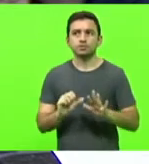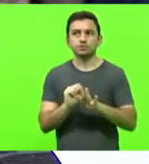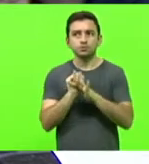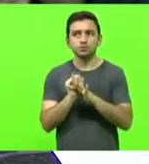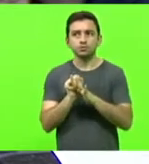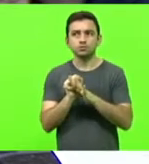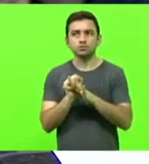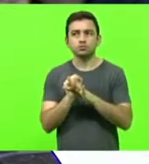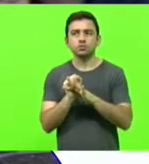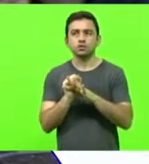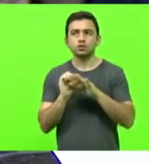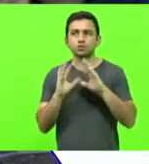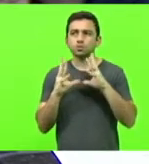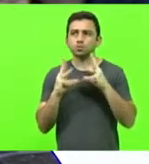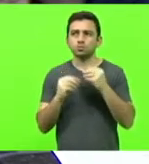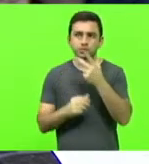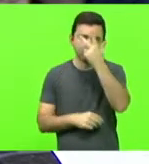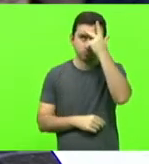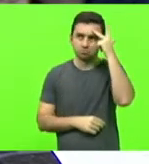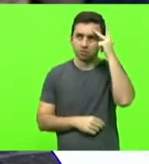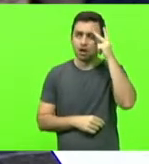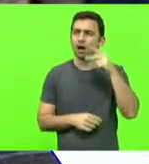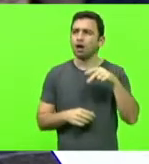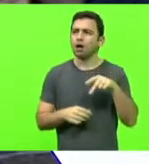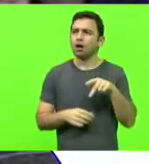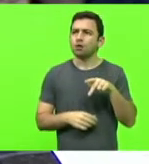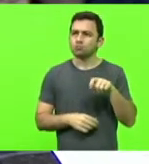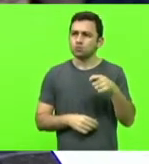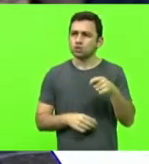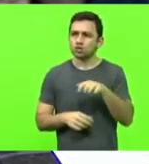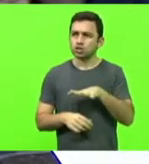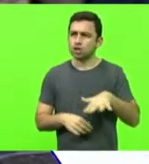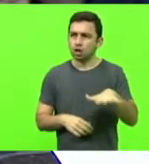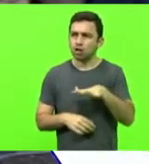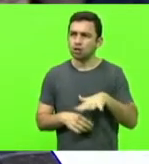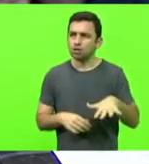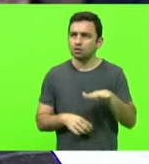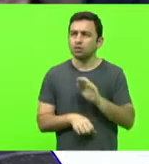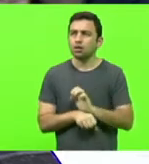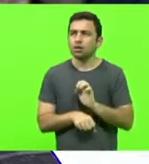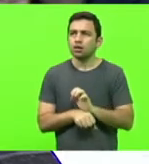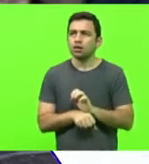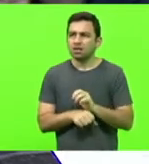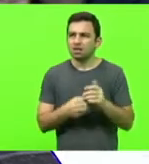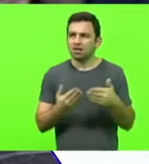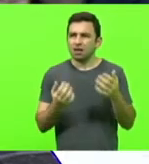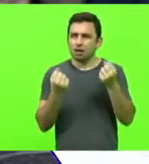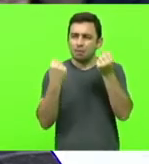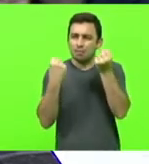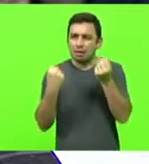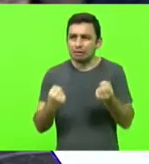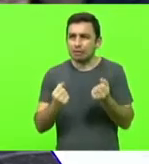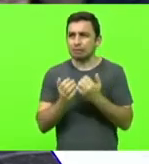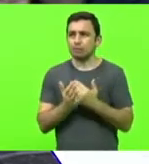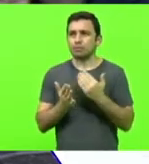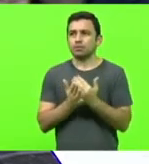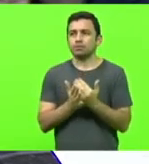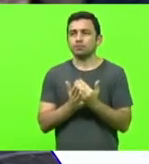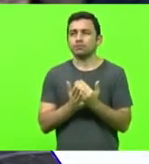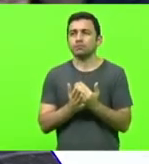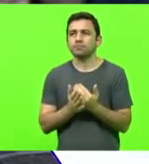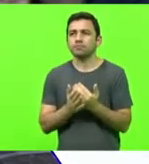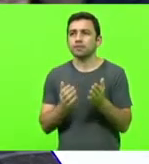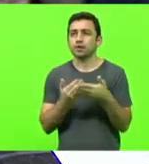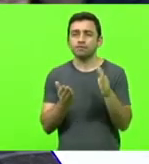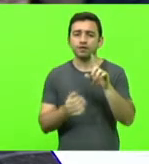das pessoas. E aí a Procuradoria-Geral do Estado, talvez pela carga excessiva de trabalho que tenham, eles aqui